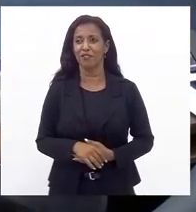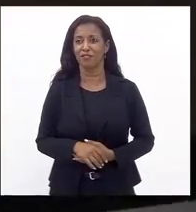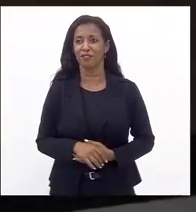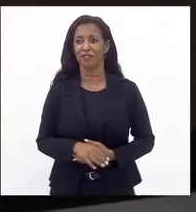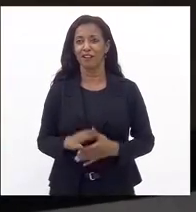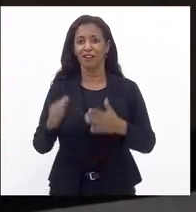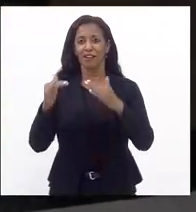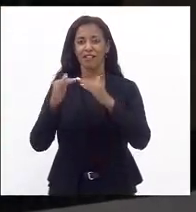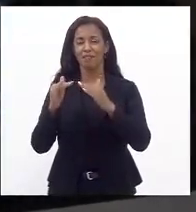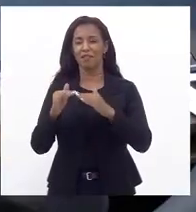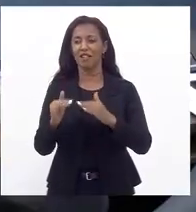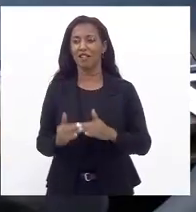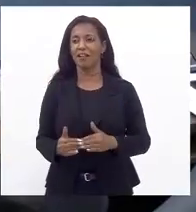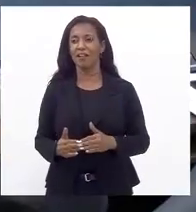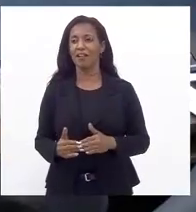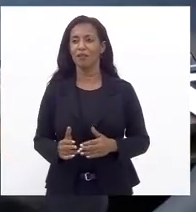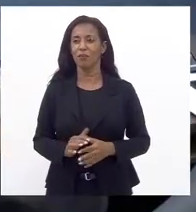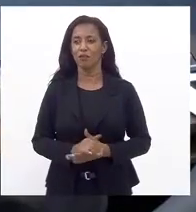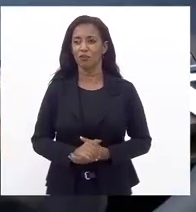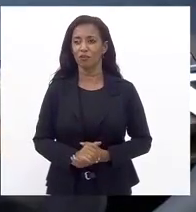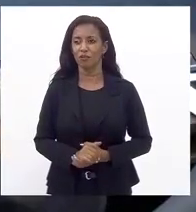a alvorada Prazeres